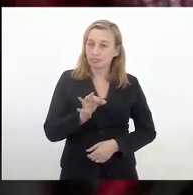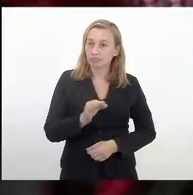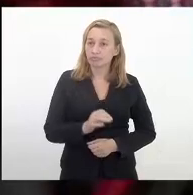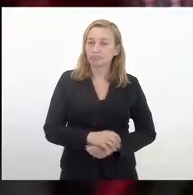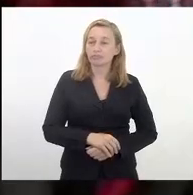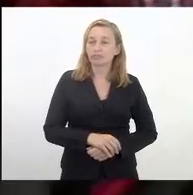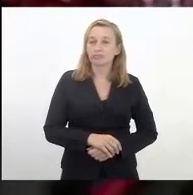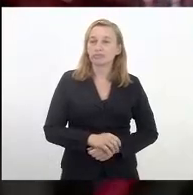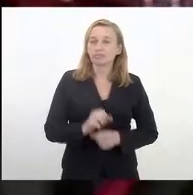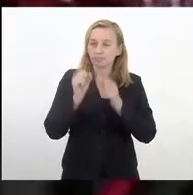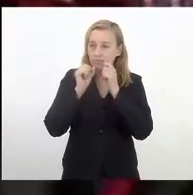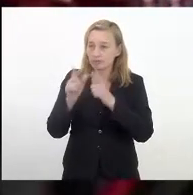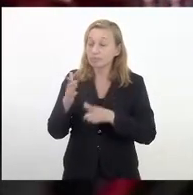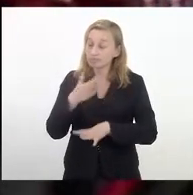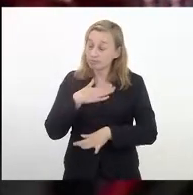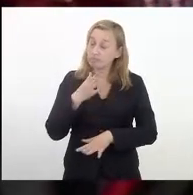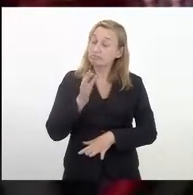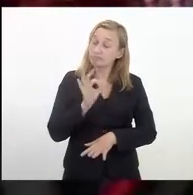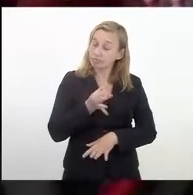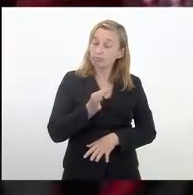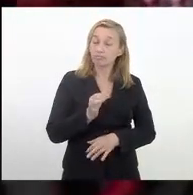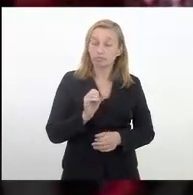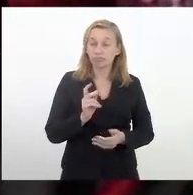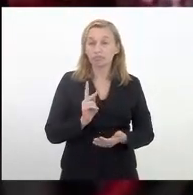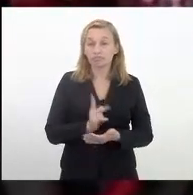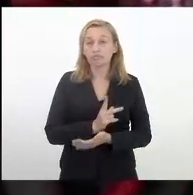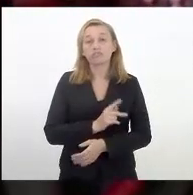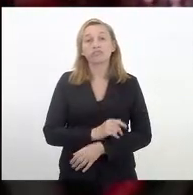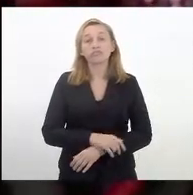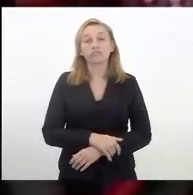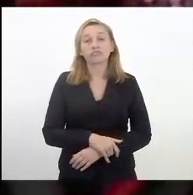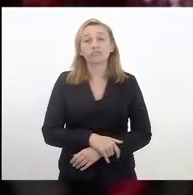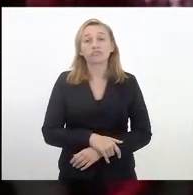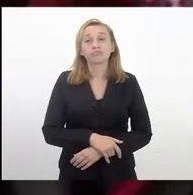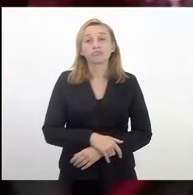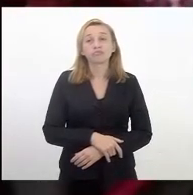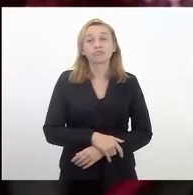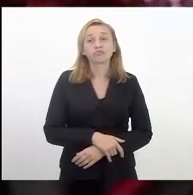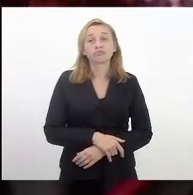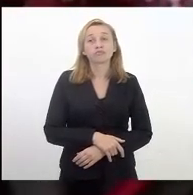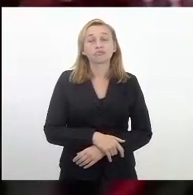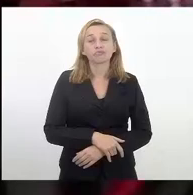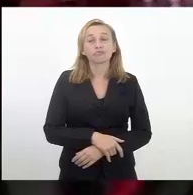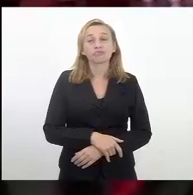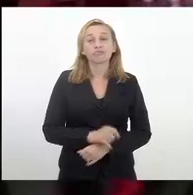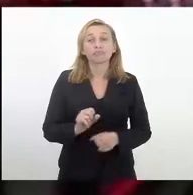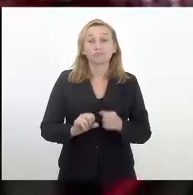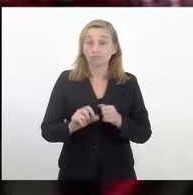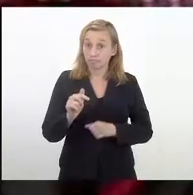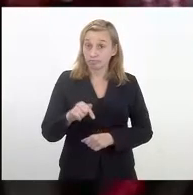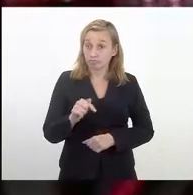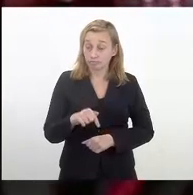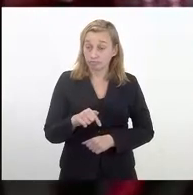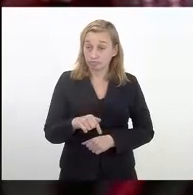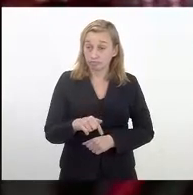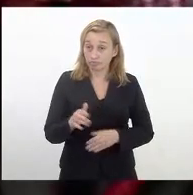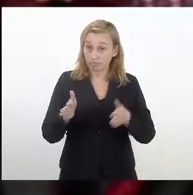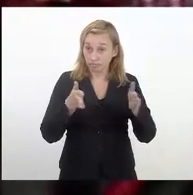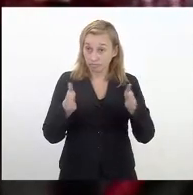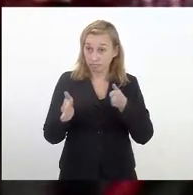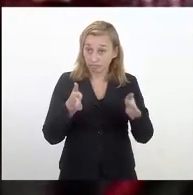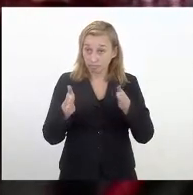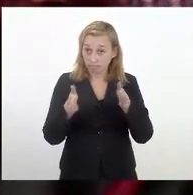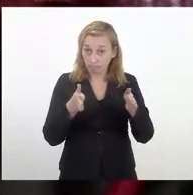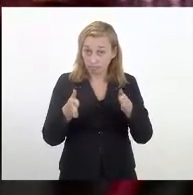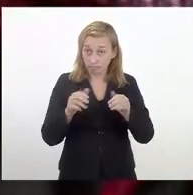por mim serão feitas por que o que nós fizemos aqui pelo menos nesse período